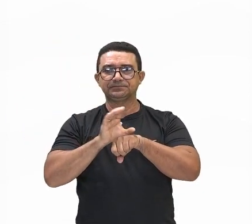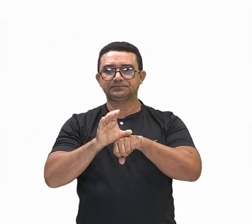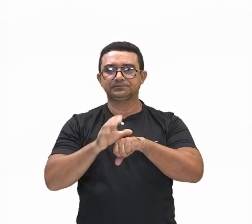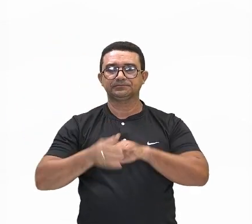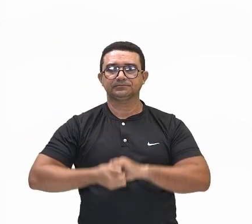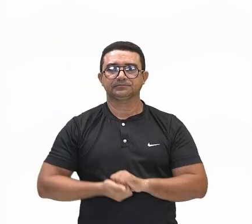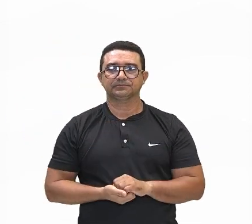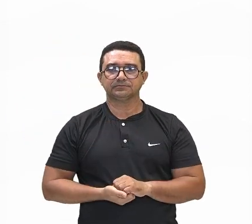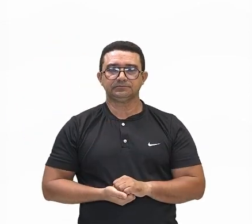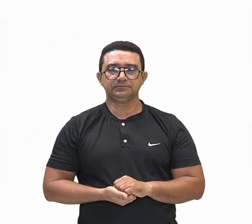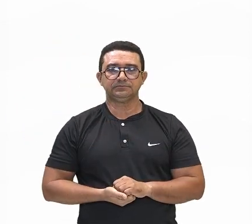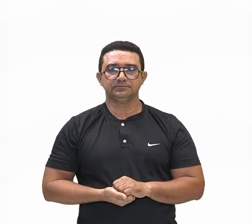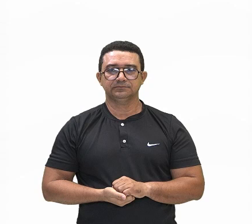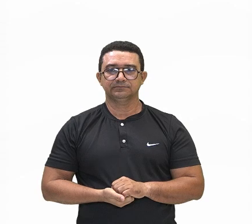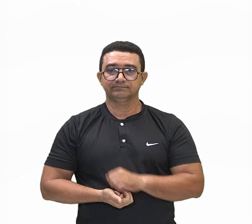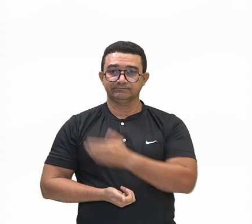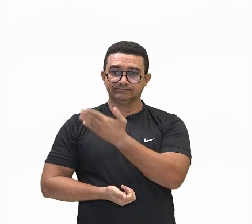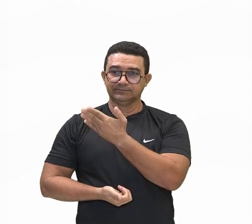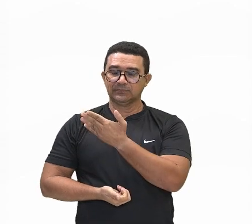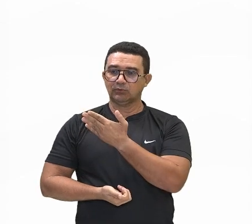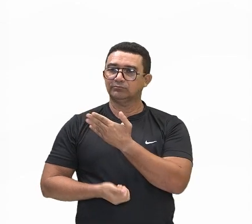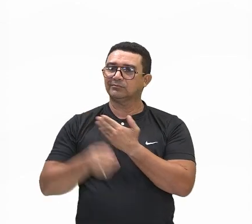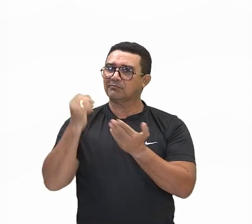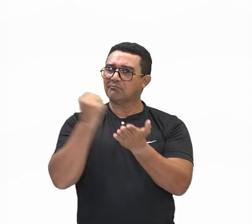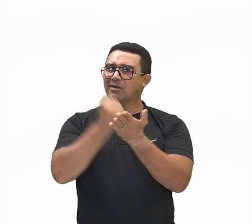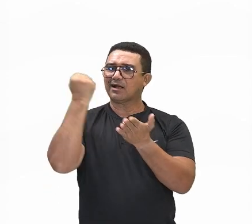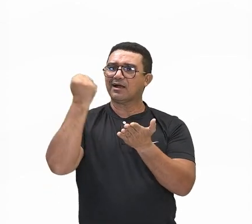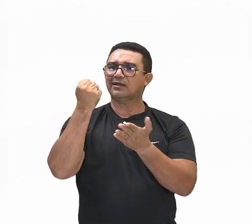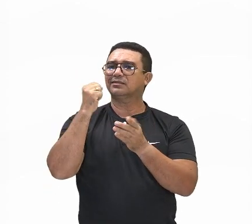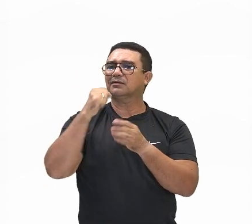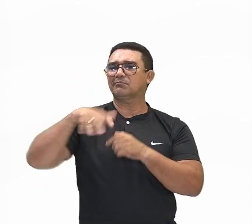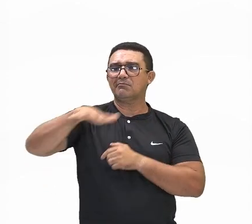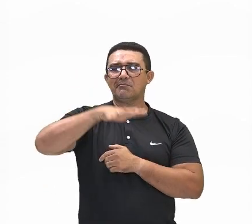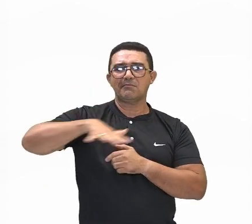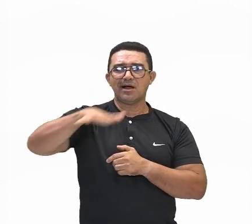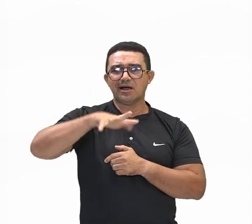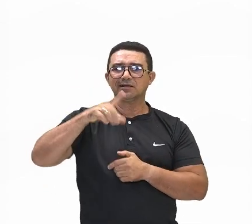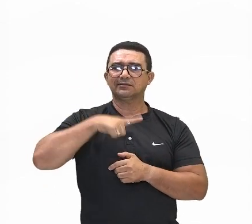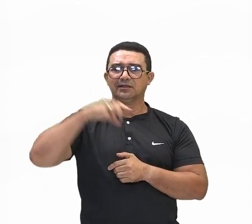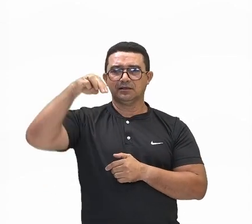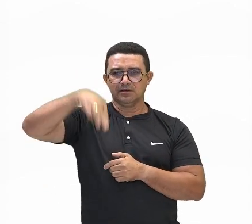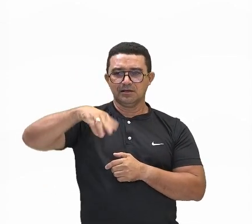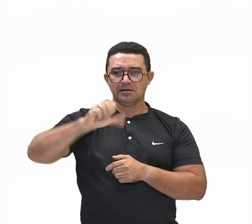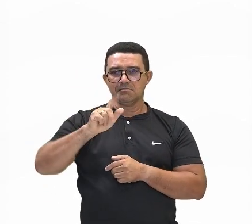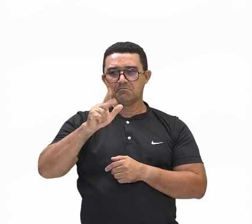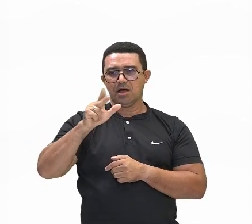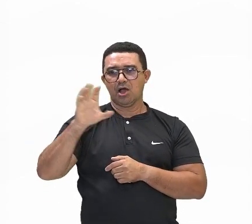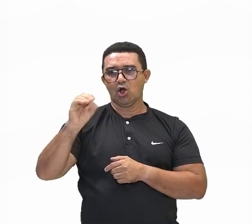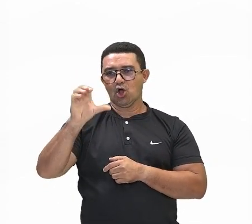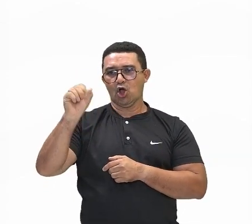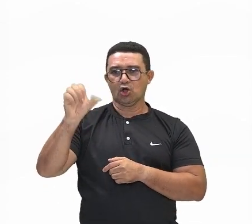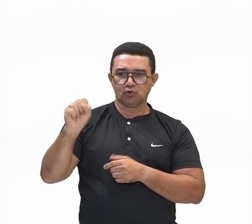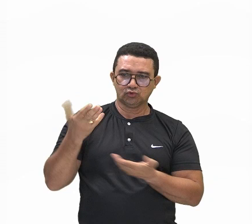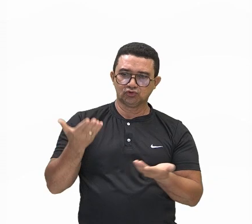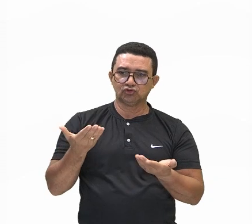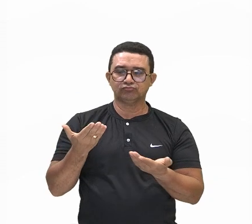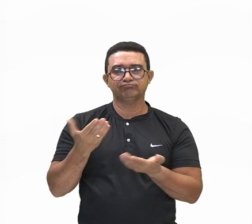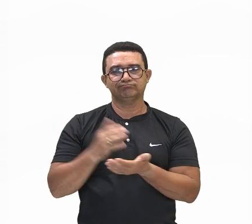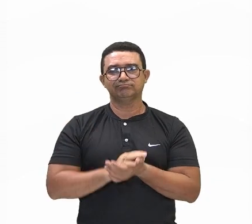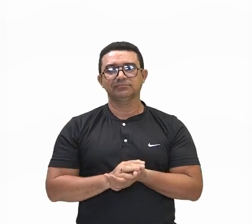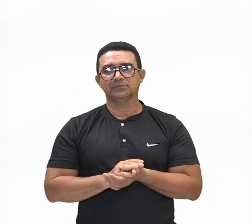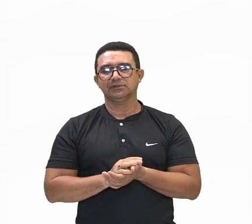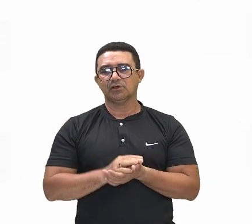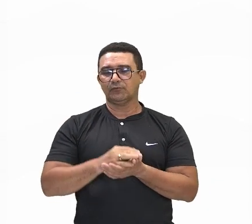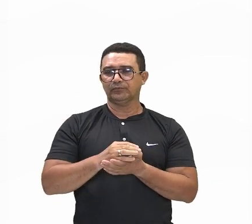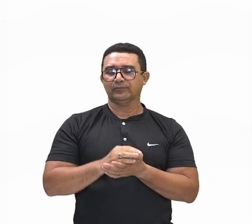de países, e ela é muito marcada por ser essa área aí que pega Marrocos, Argélia, tá? Líbia,